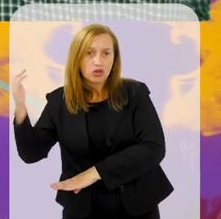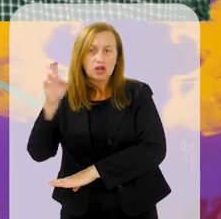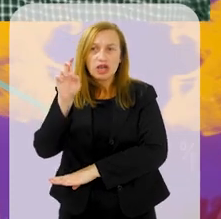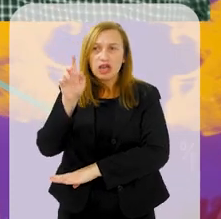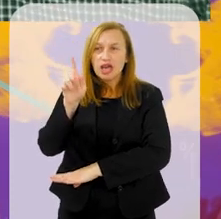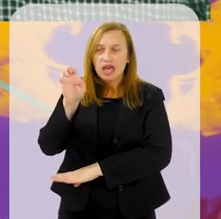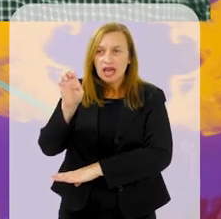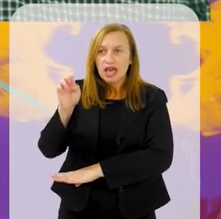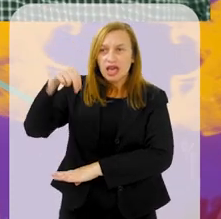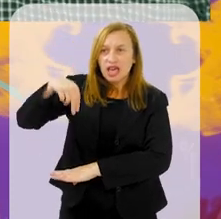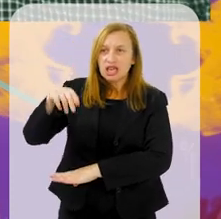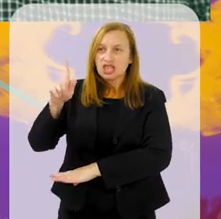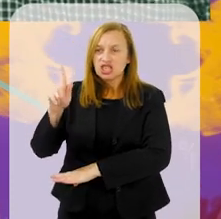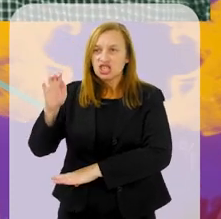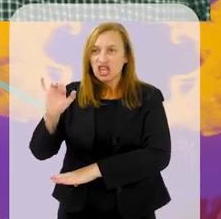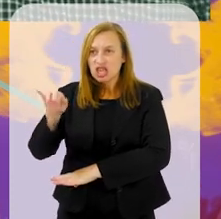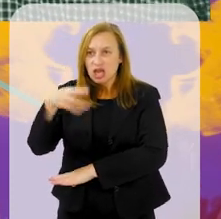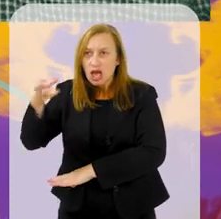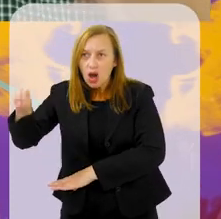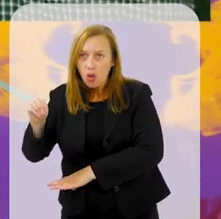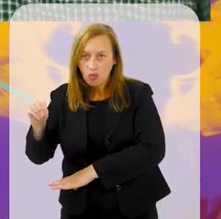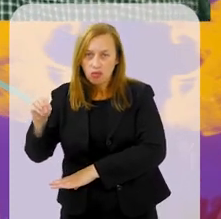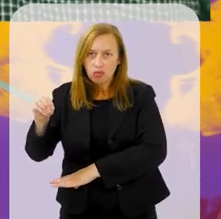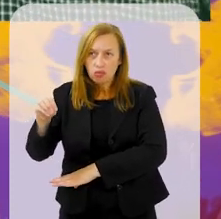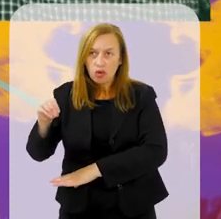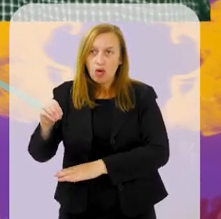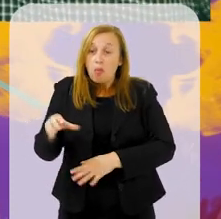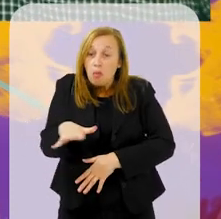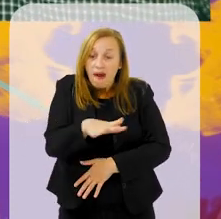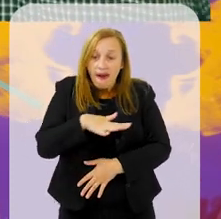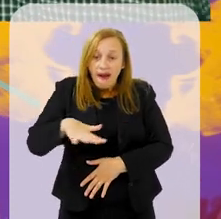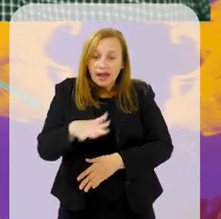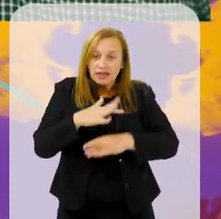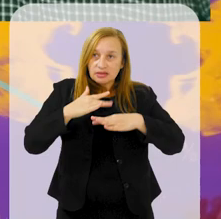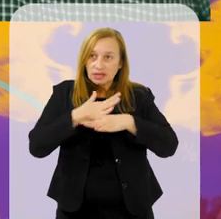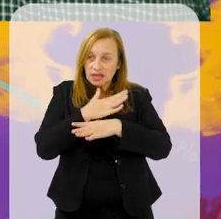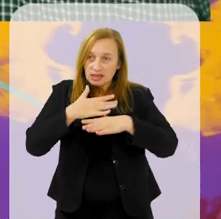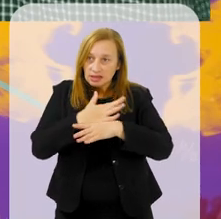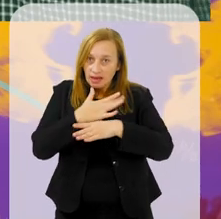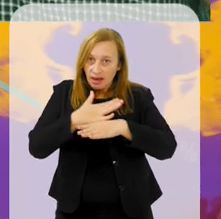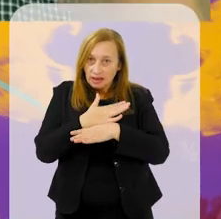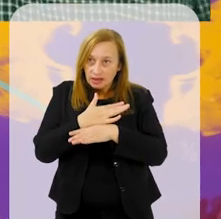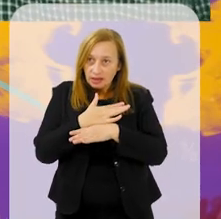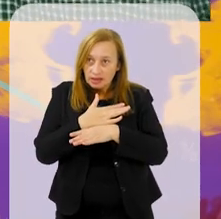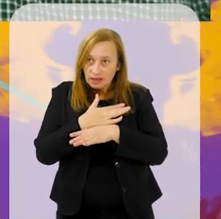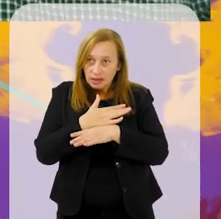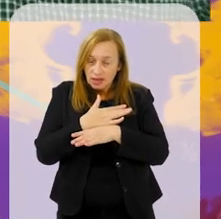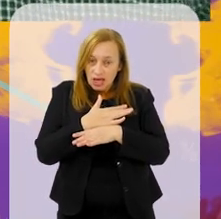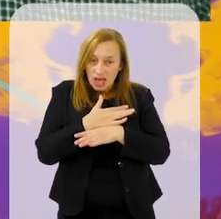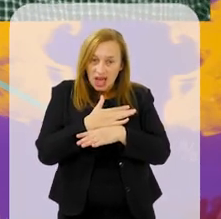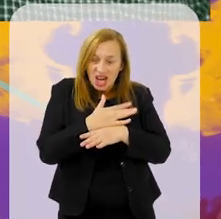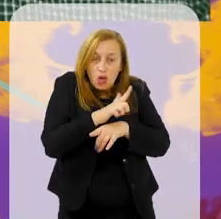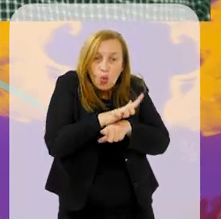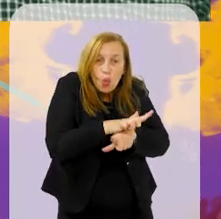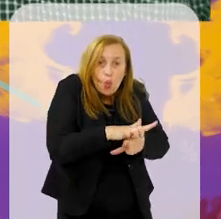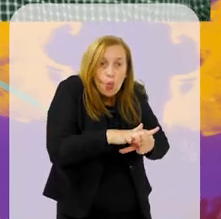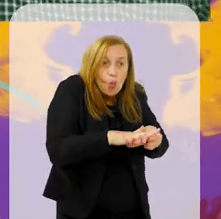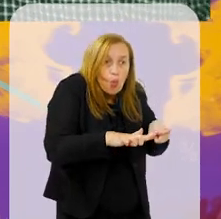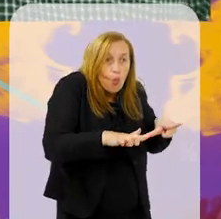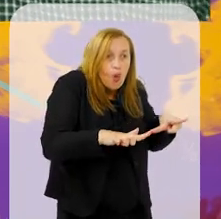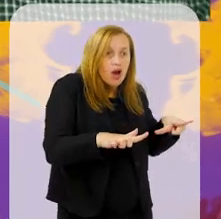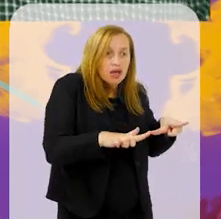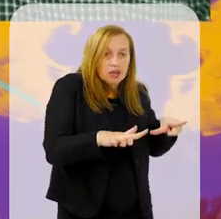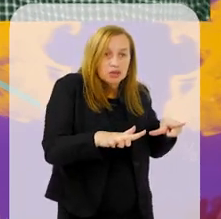famoso Engenhão, ele reativou uma área da cidade que era absolutamente